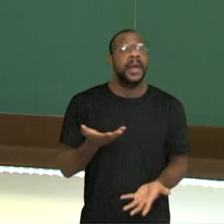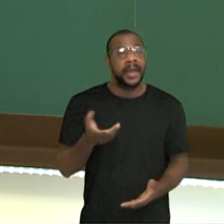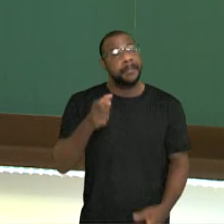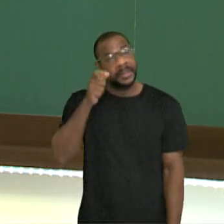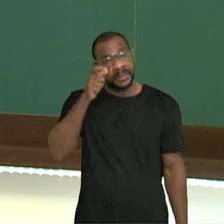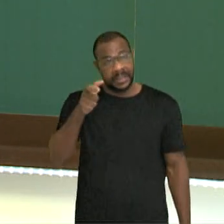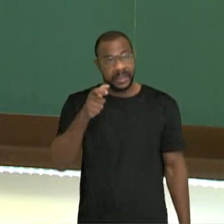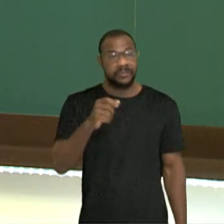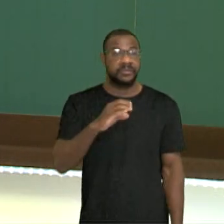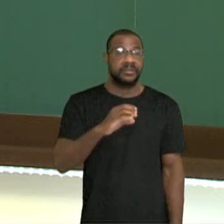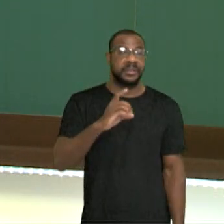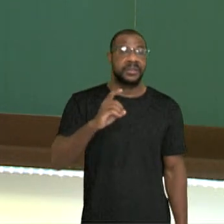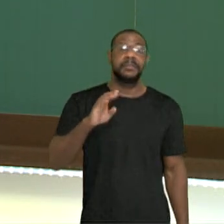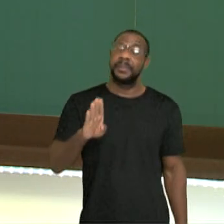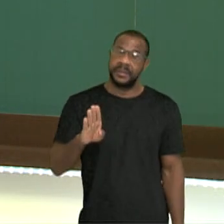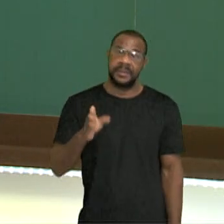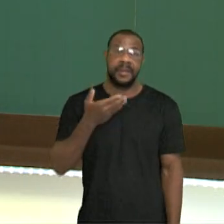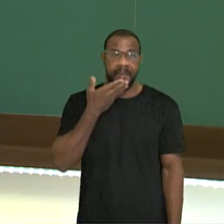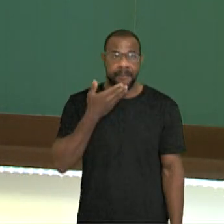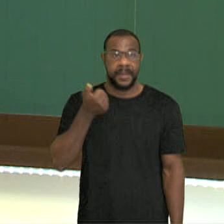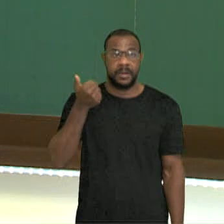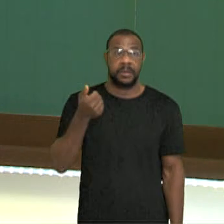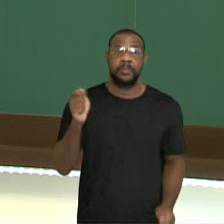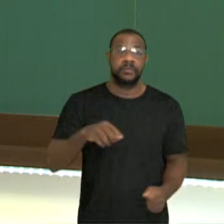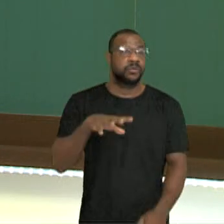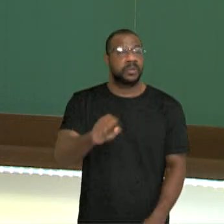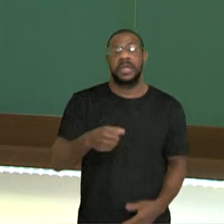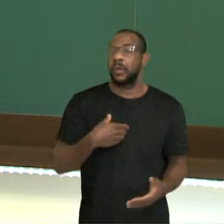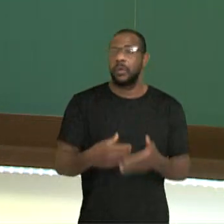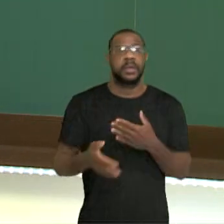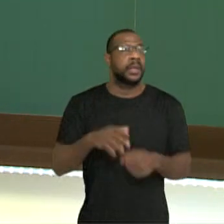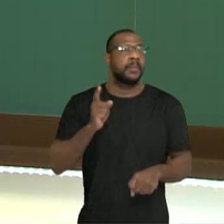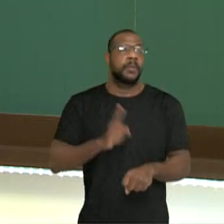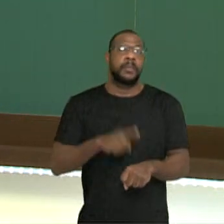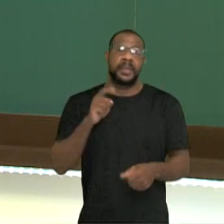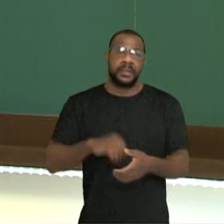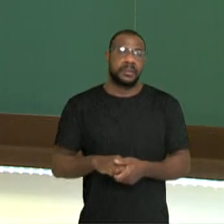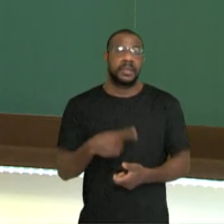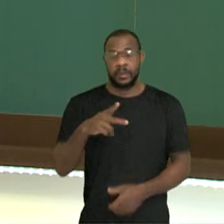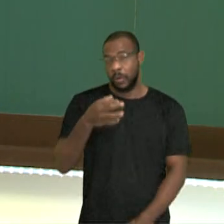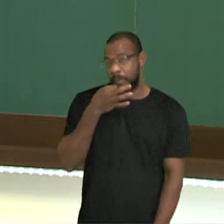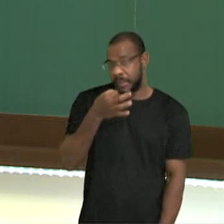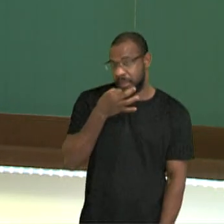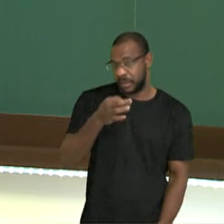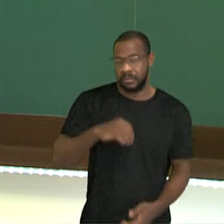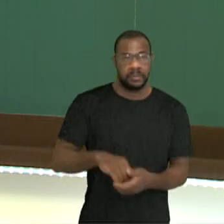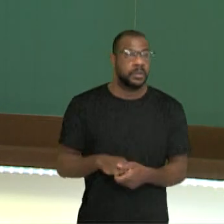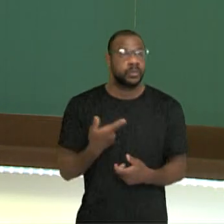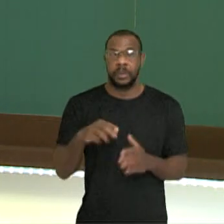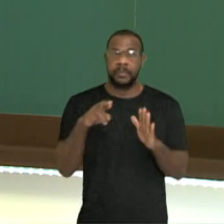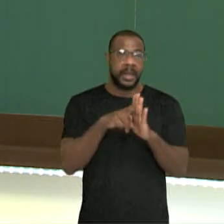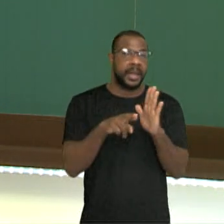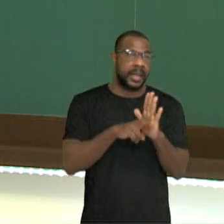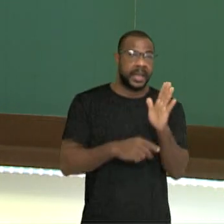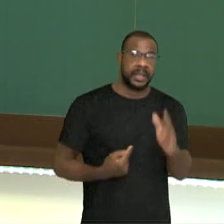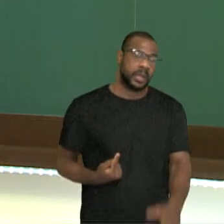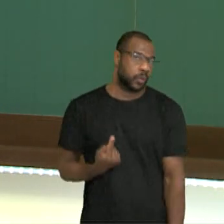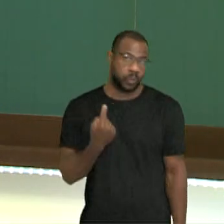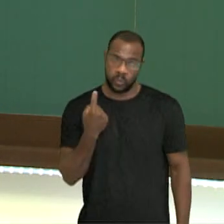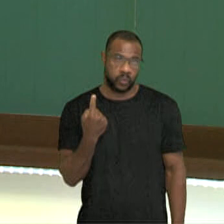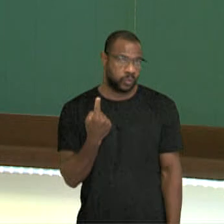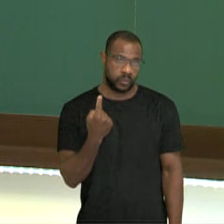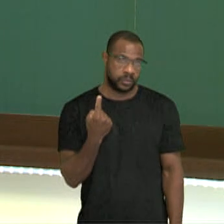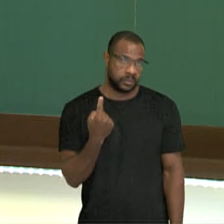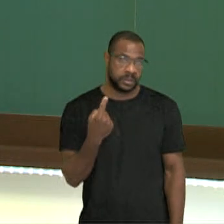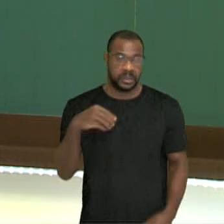um fundo emergencial, aquela que você pode sacar a qualquer momento? Na sua opinião, lembre, não tem uma regra única dentro da